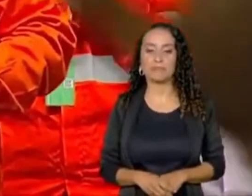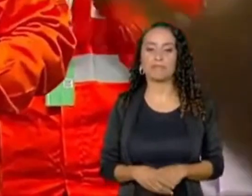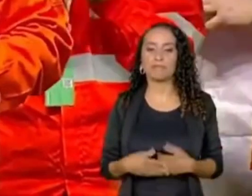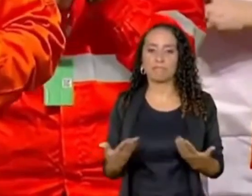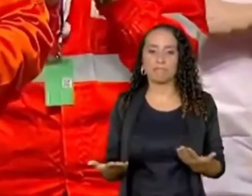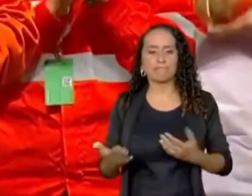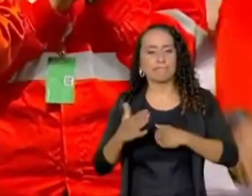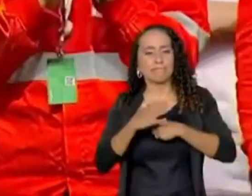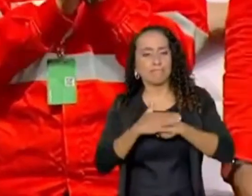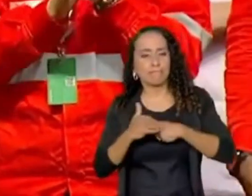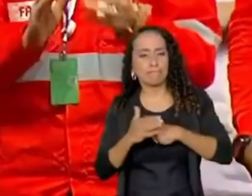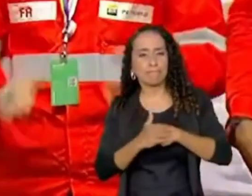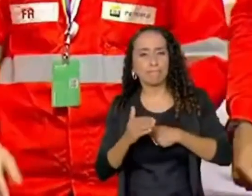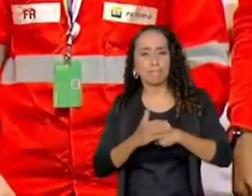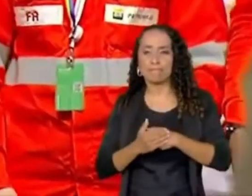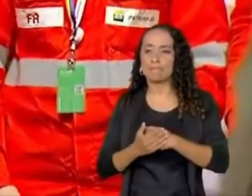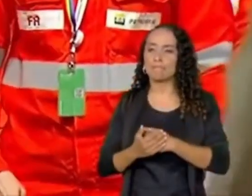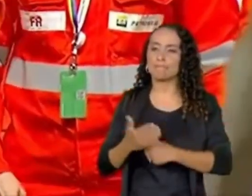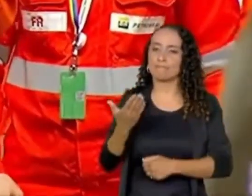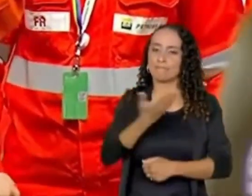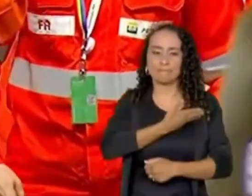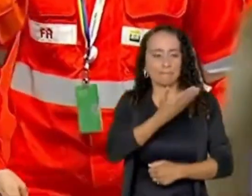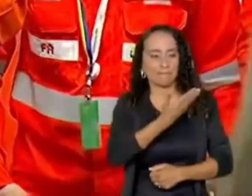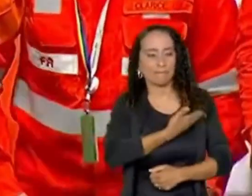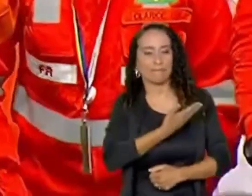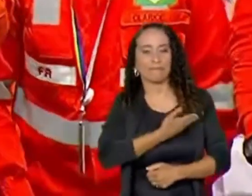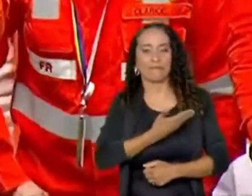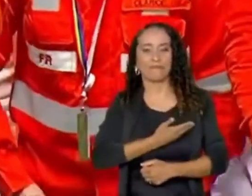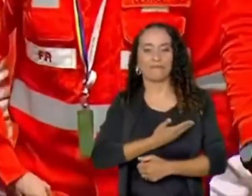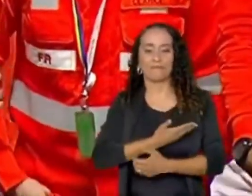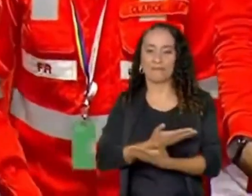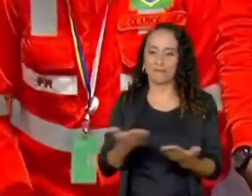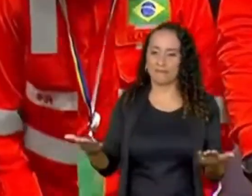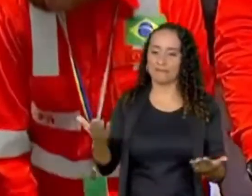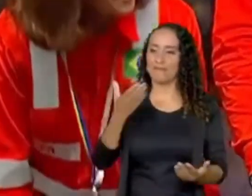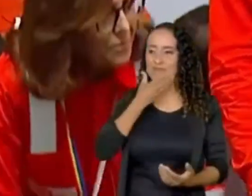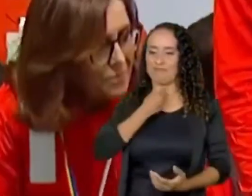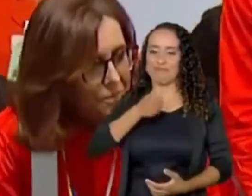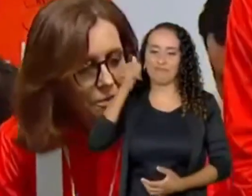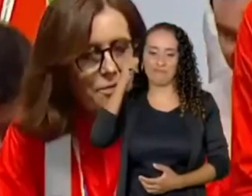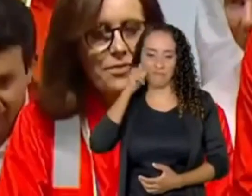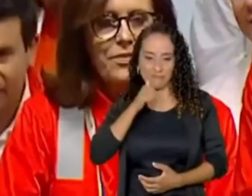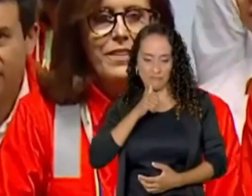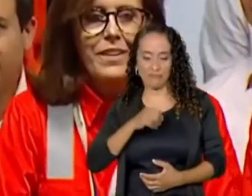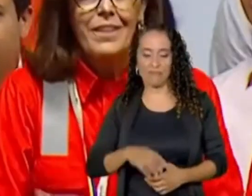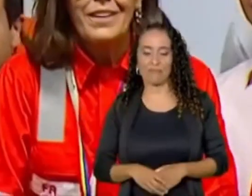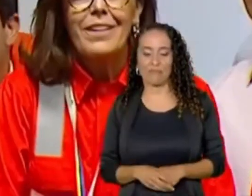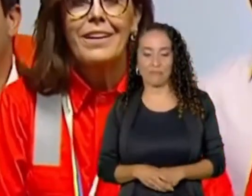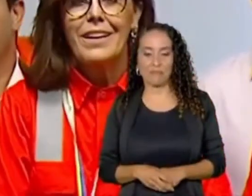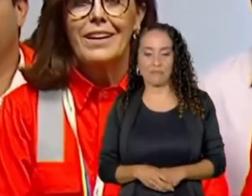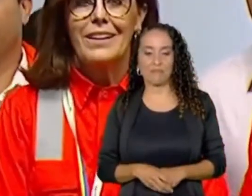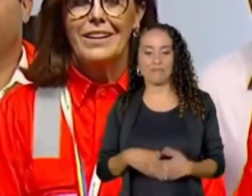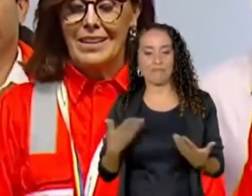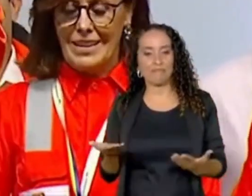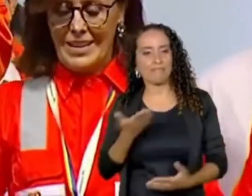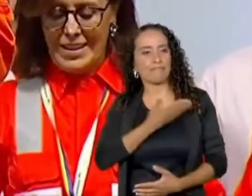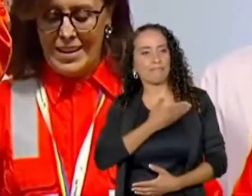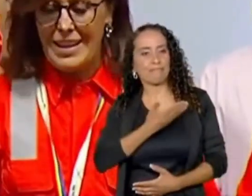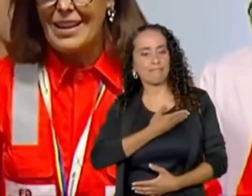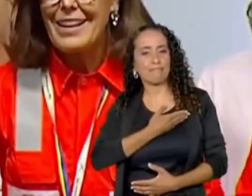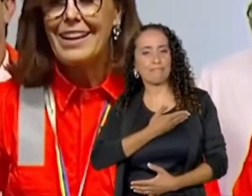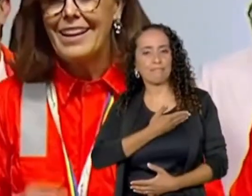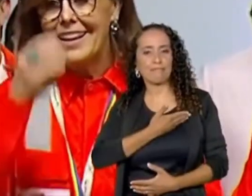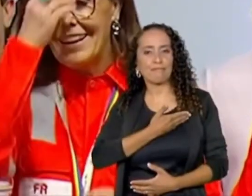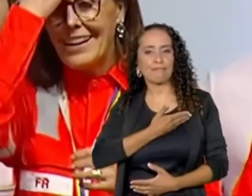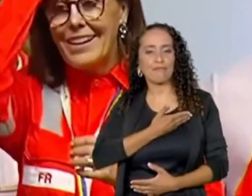Queridas companheiras e queridos companheiros, meu querido companheiro